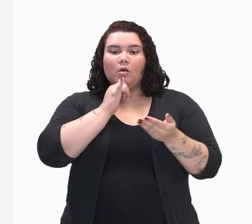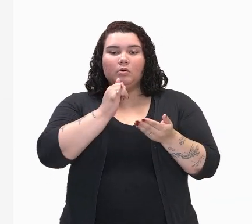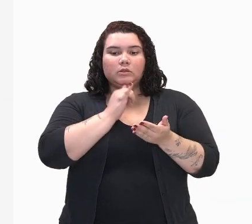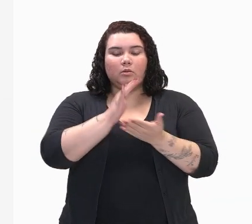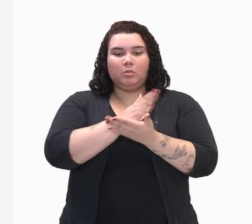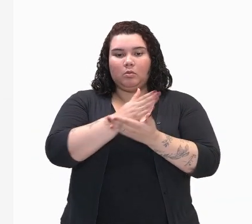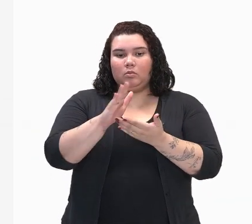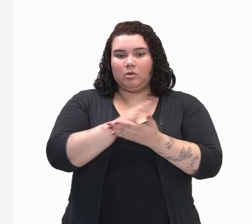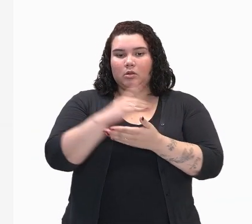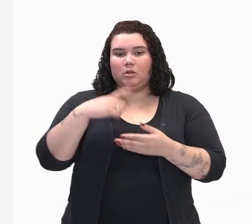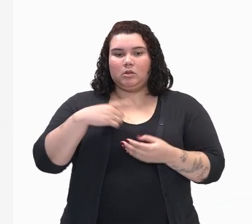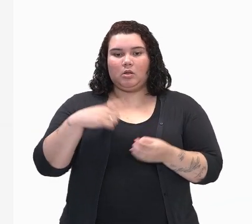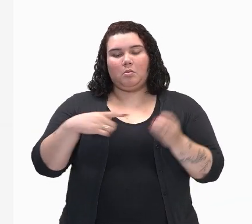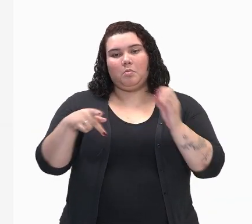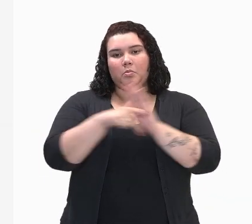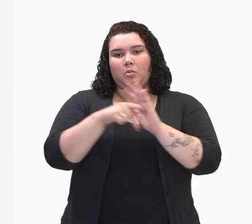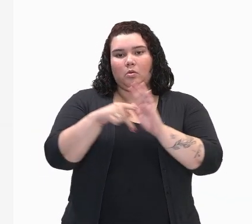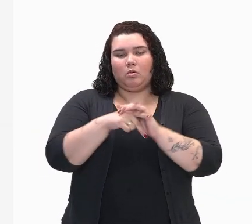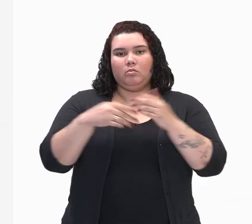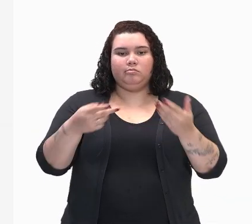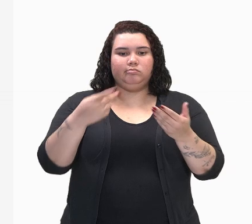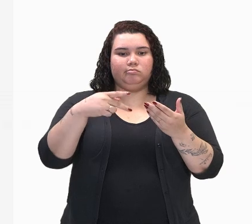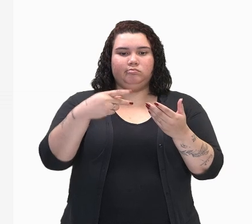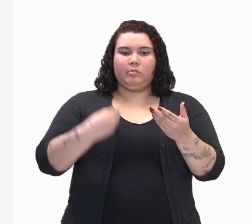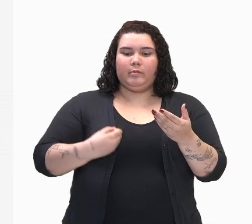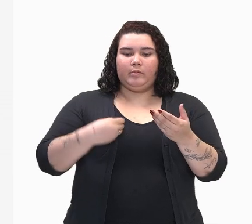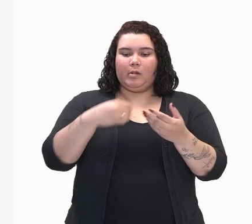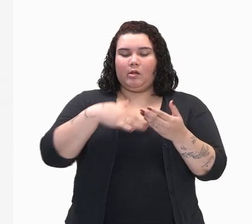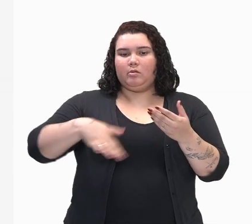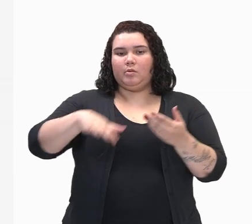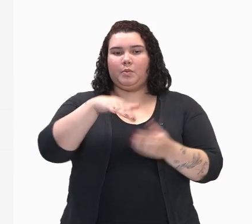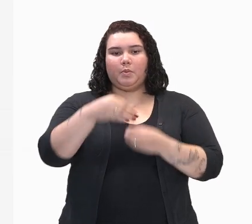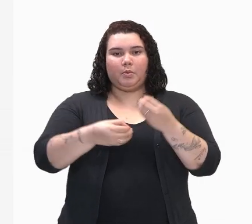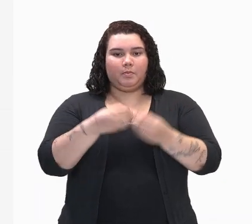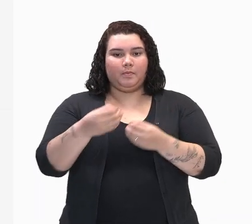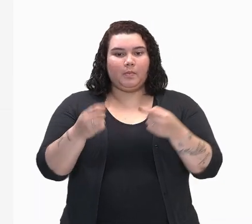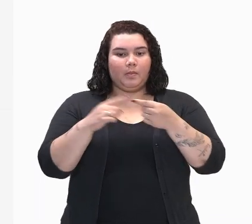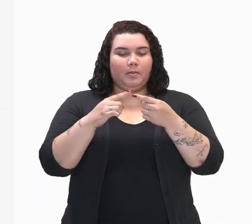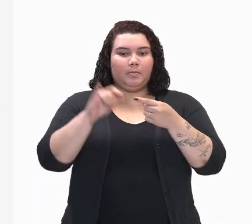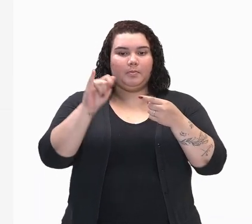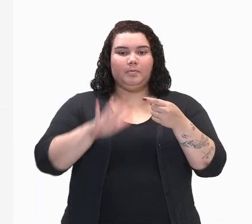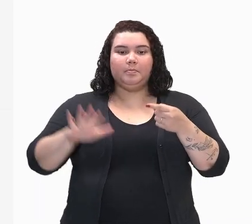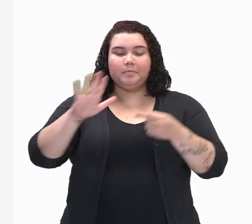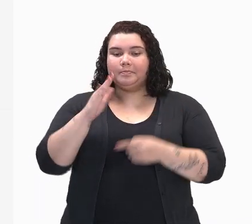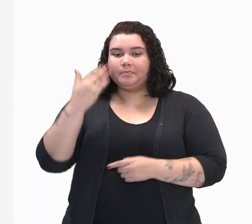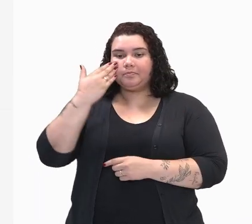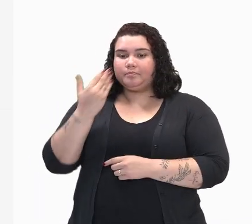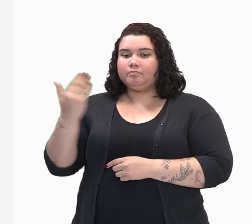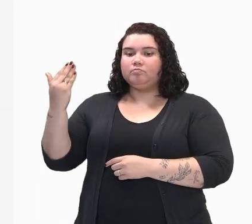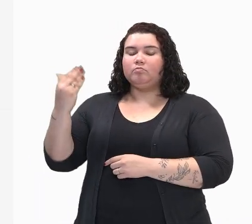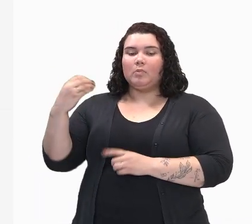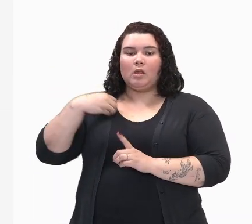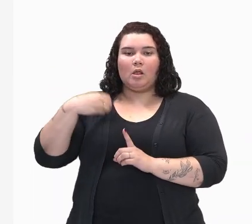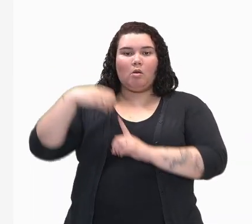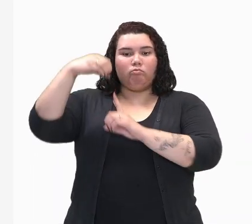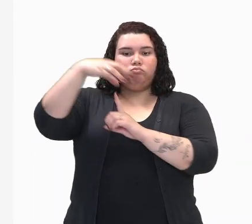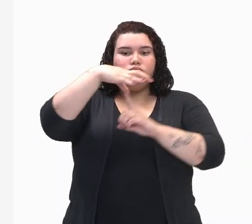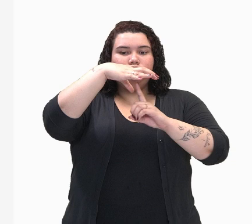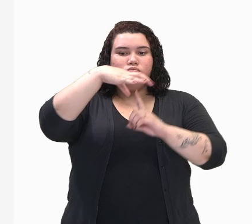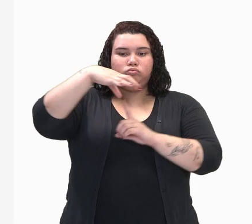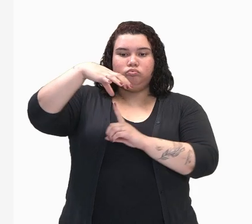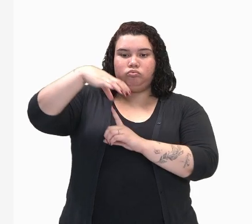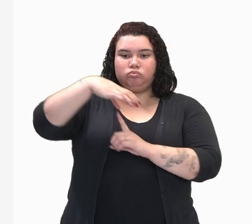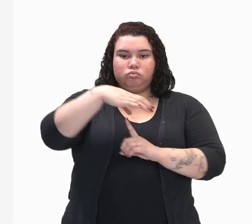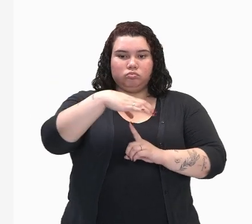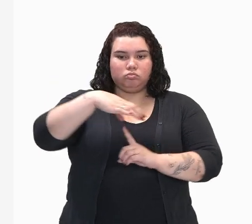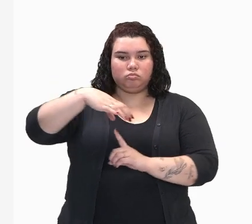que estão aí no seu cotidiano, que elas estão ao seu redor. Vamos aí à nossa primeira imagem mostrando um paraquedista, né? E sobre o